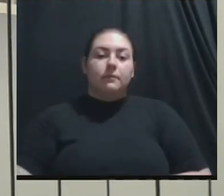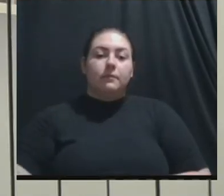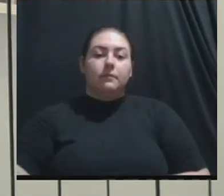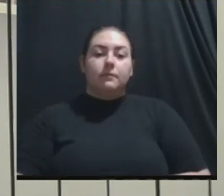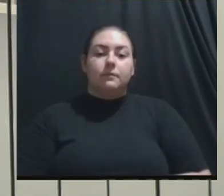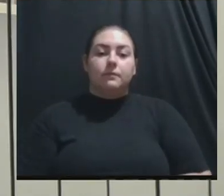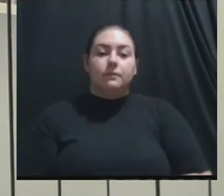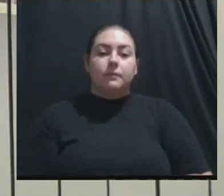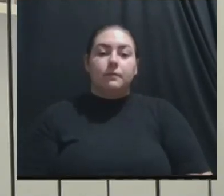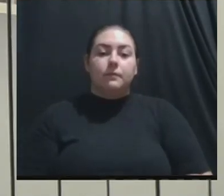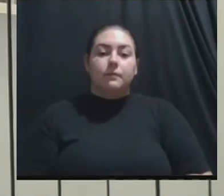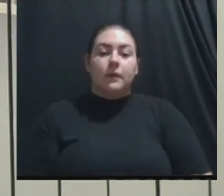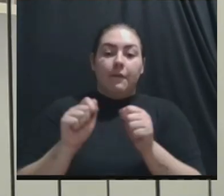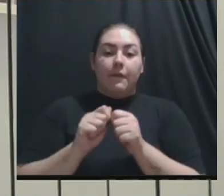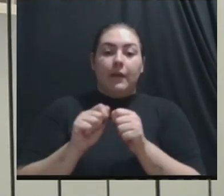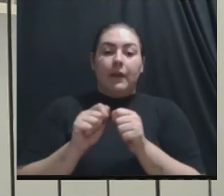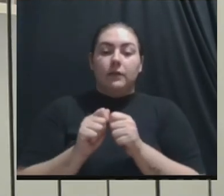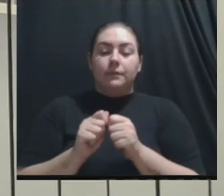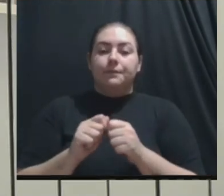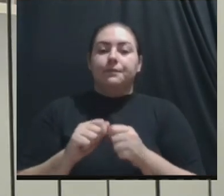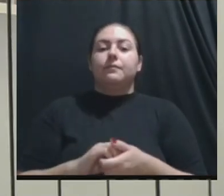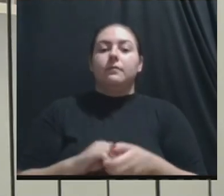no site da Prefeitura,